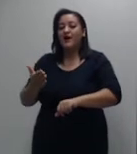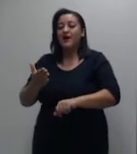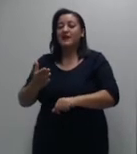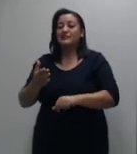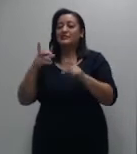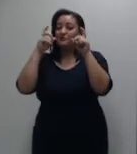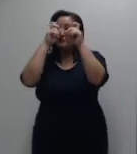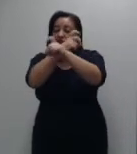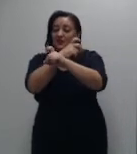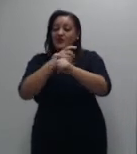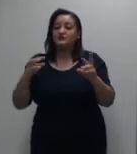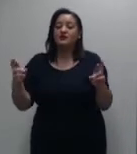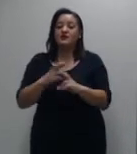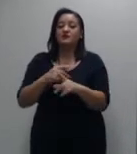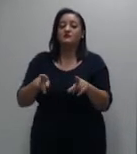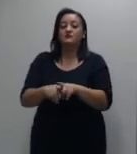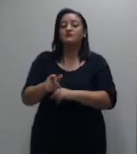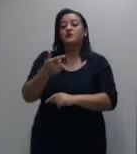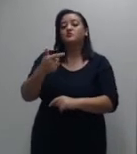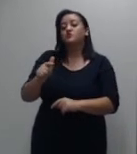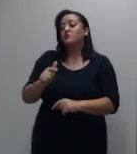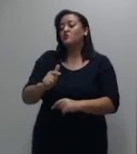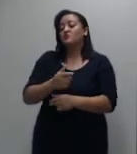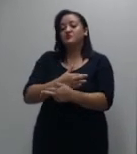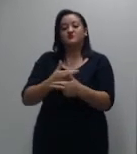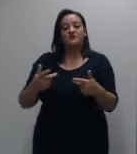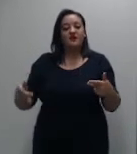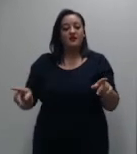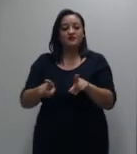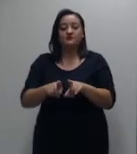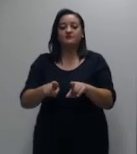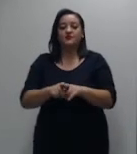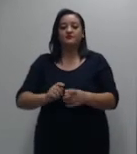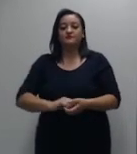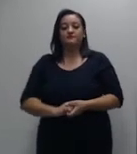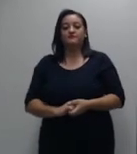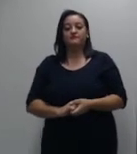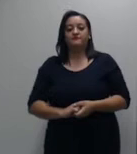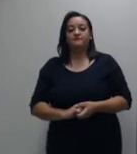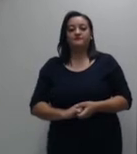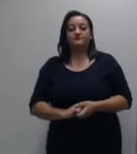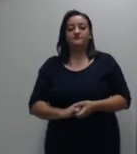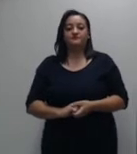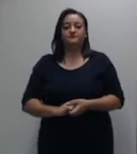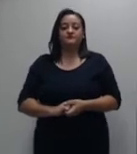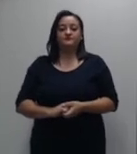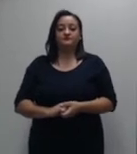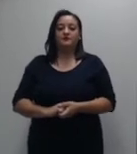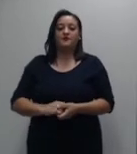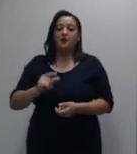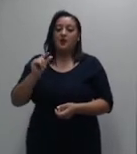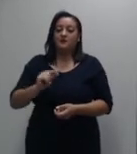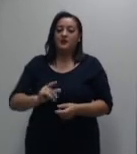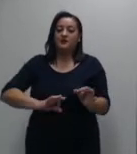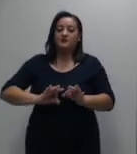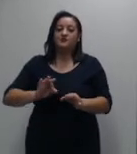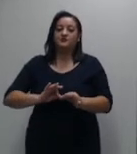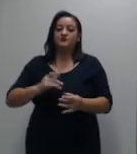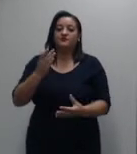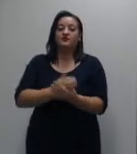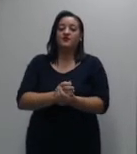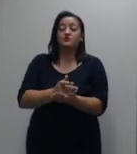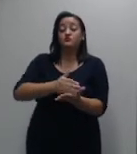em relação de outras plantas a menos construtivas dos Autos e aqui